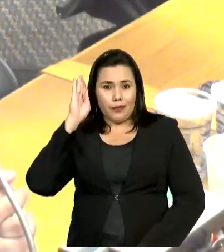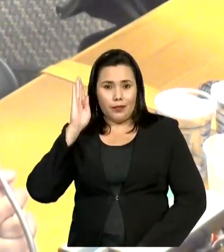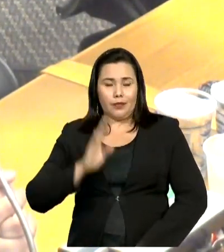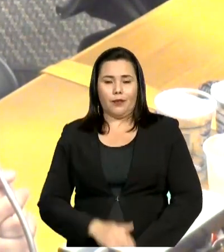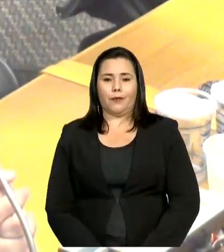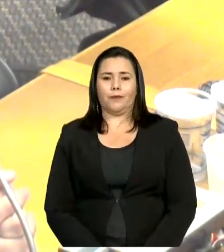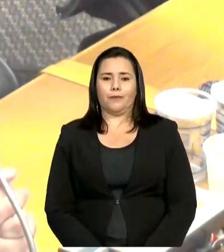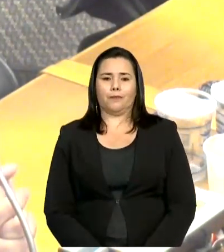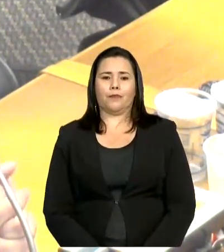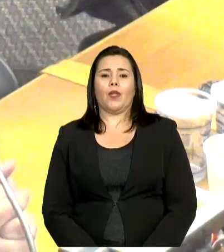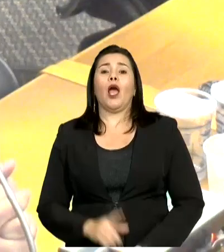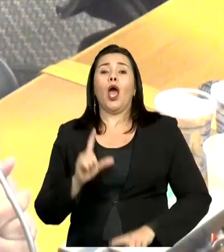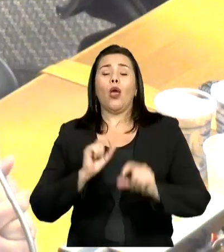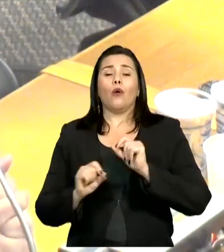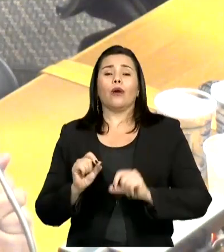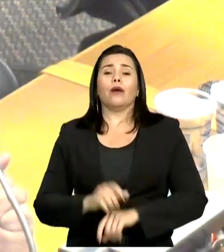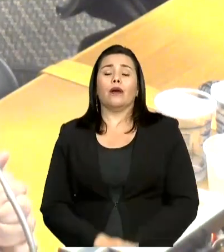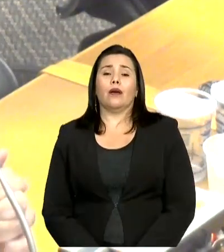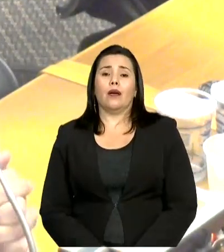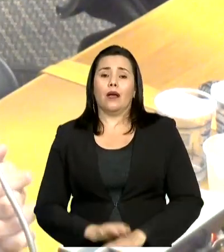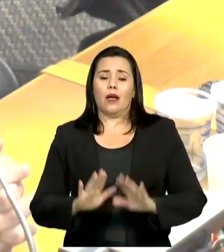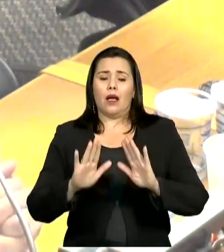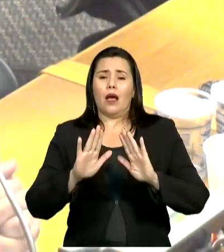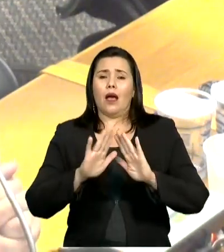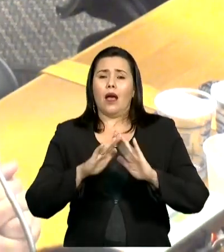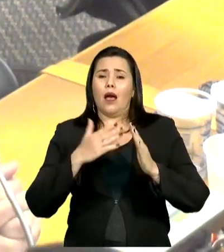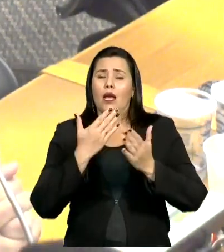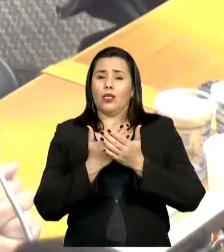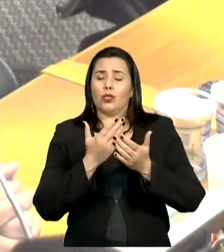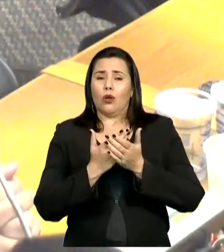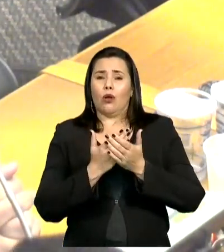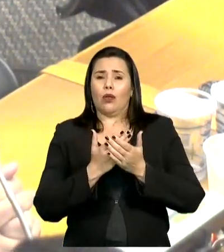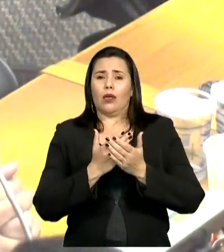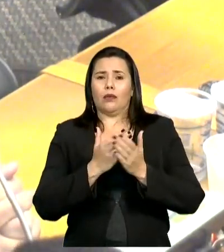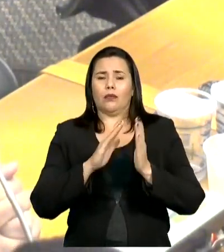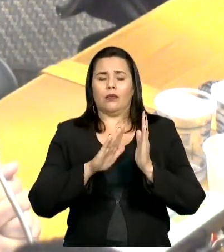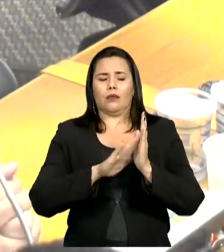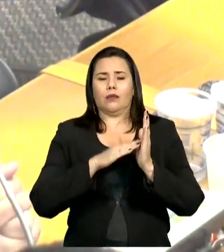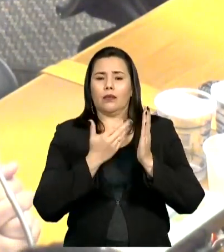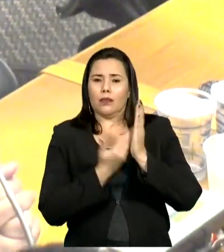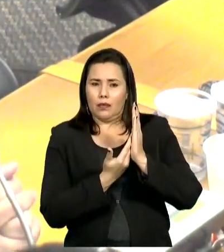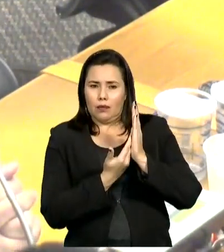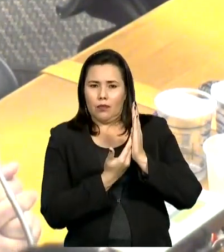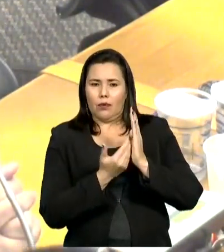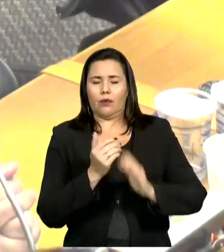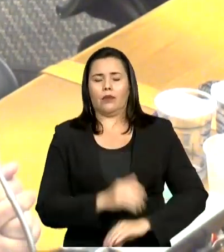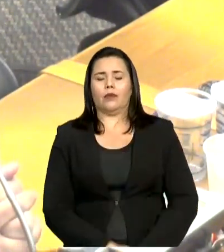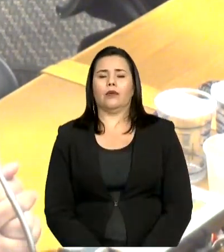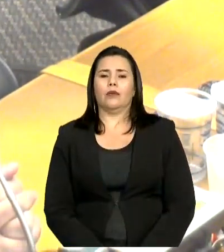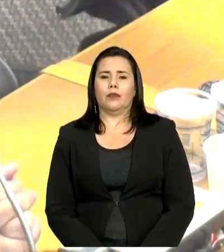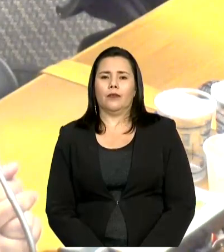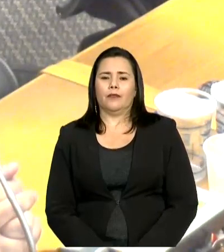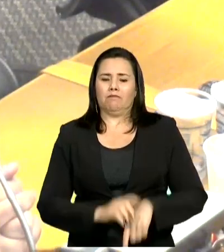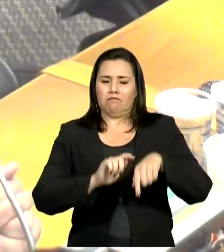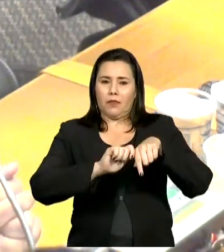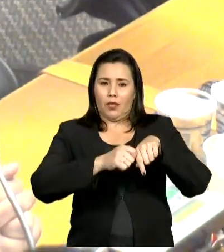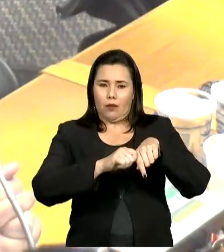escola quilombola, numa comunidade que é reconhecida como quilombola, lá em Serrano, que é uma das